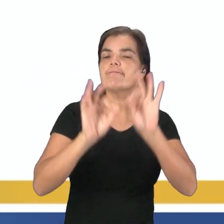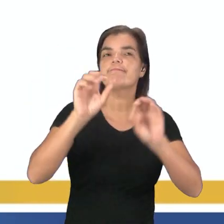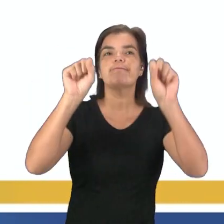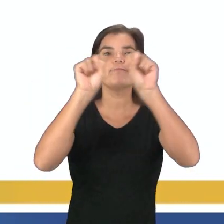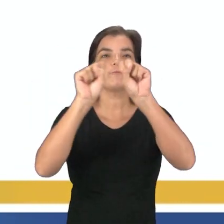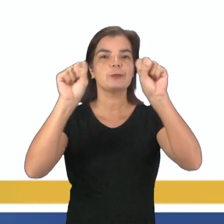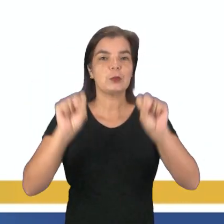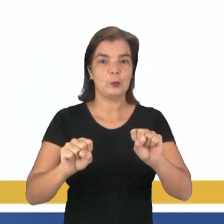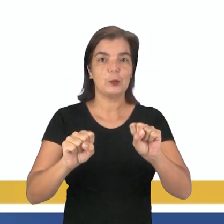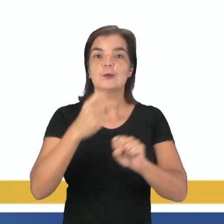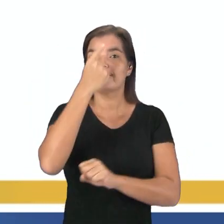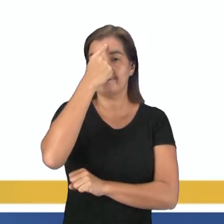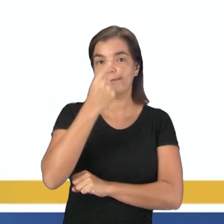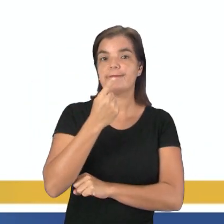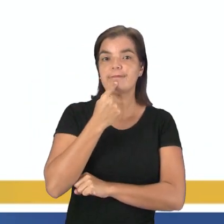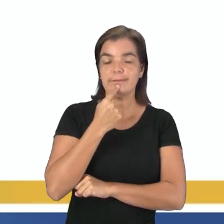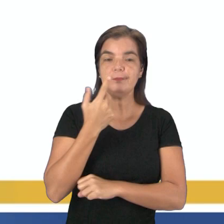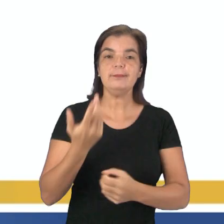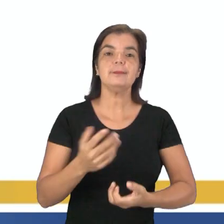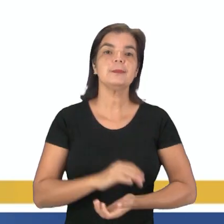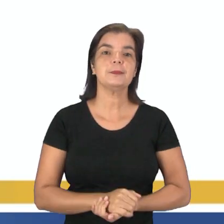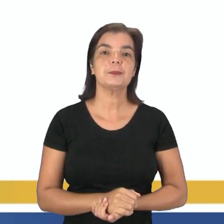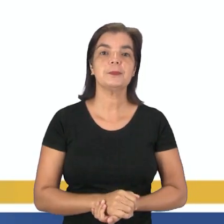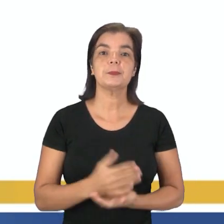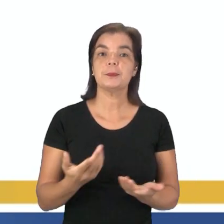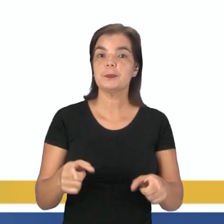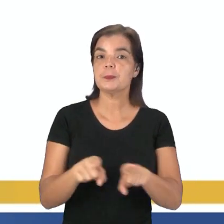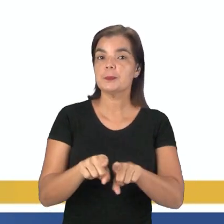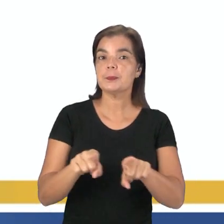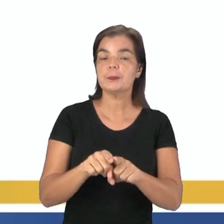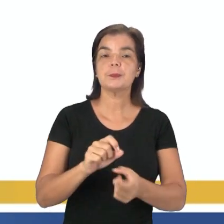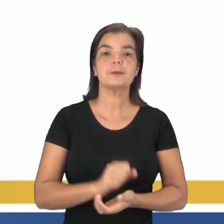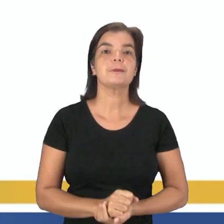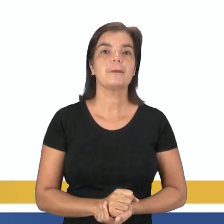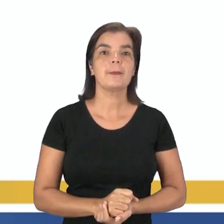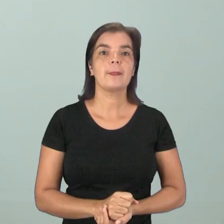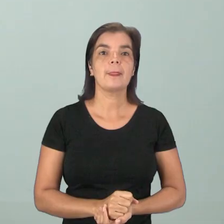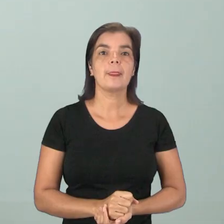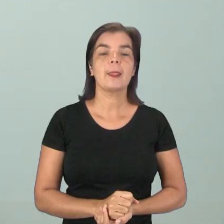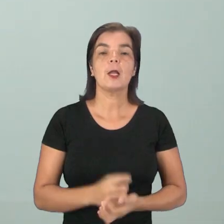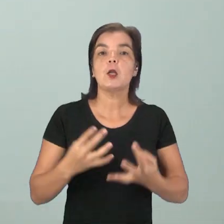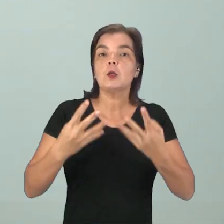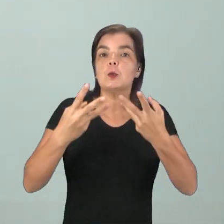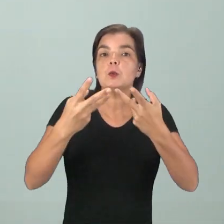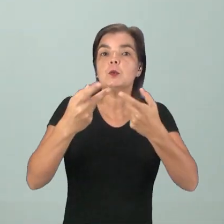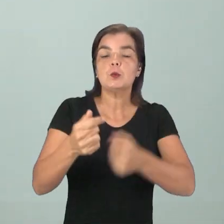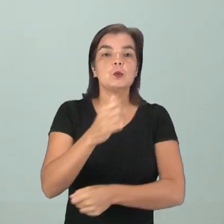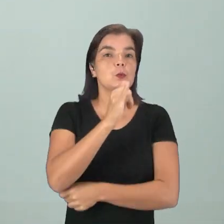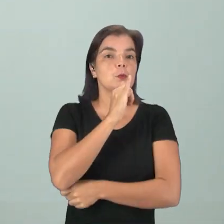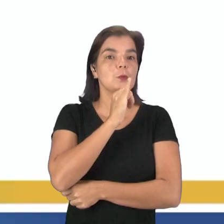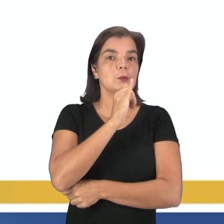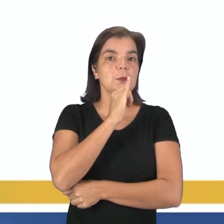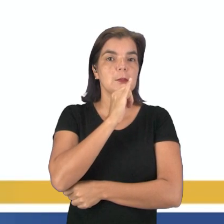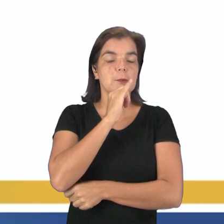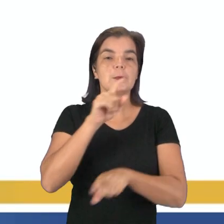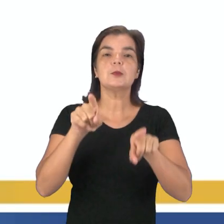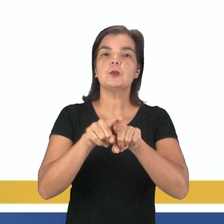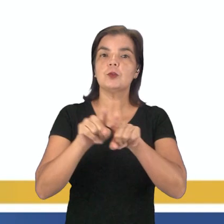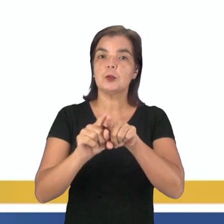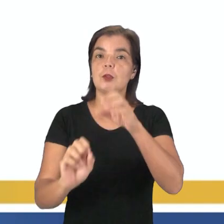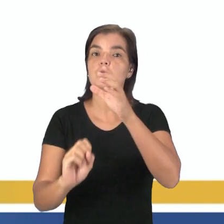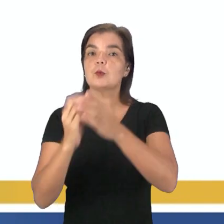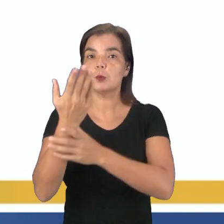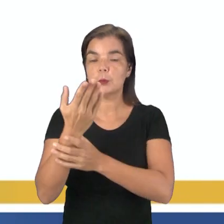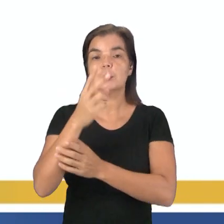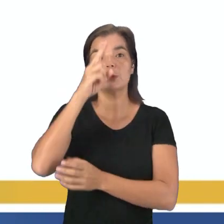de sistemas de símbolos. Então, basicamente, todos esses exemplos que tem aí de fontes